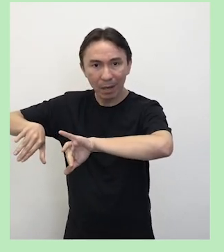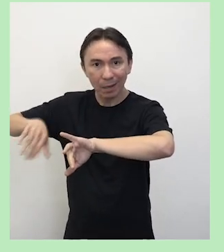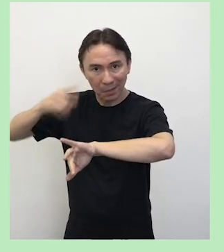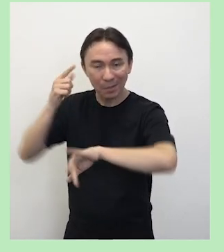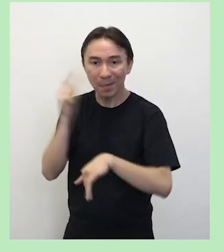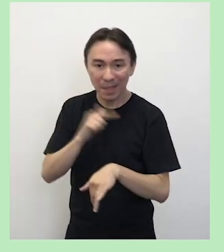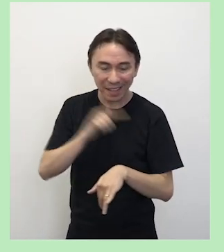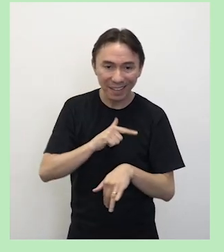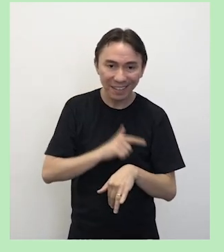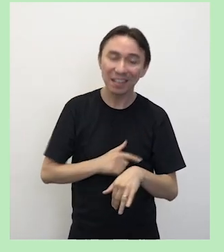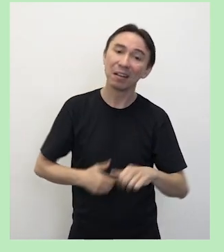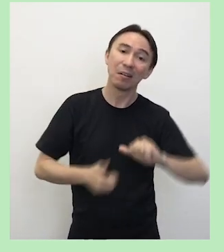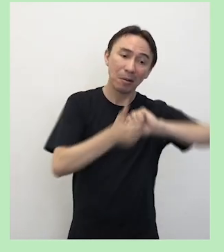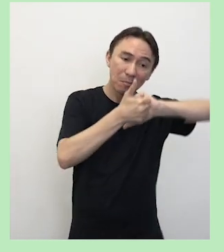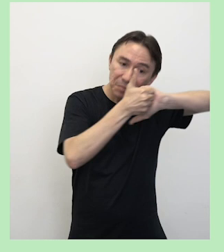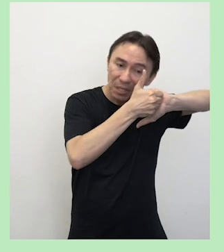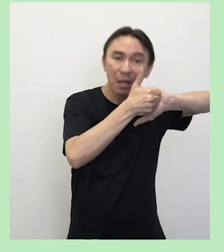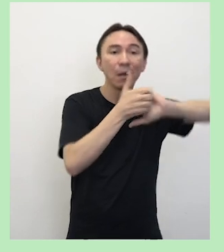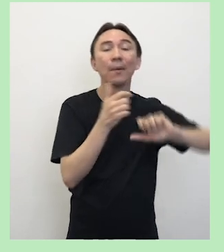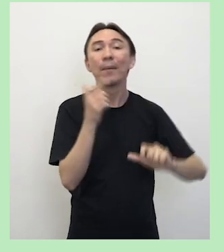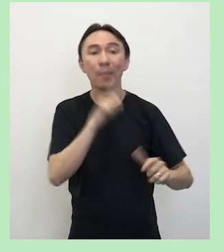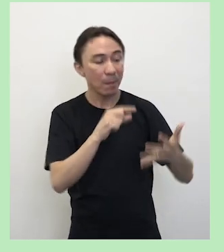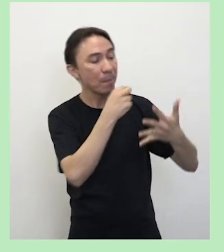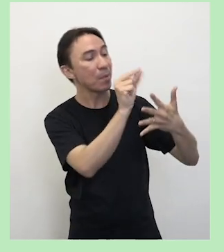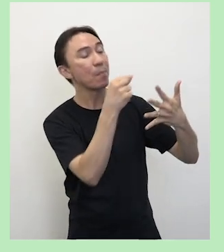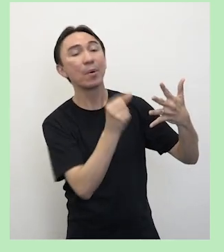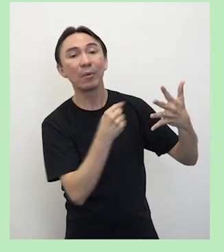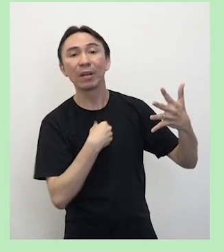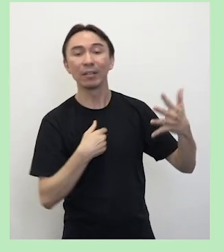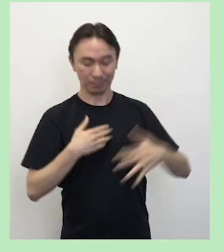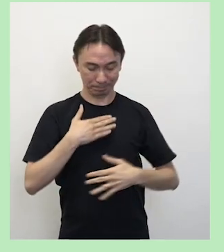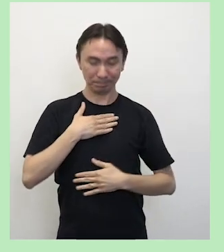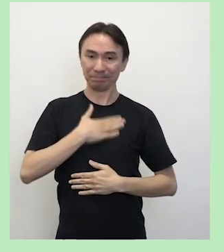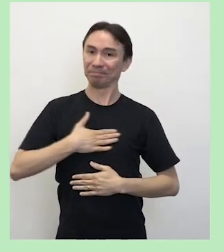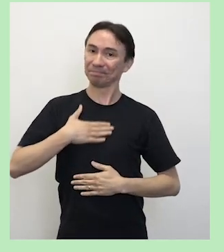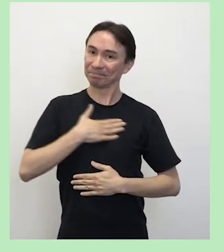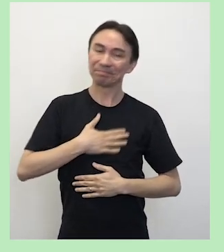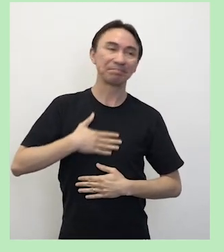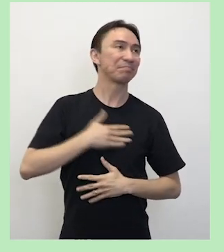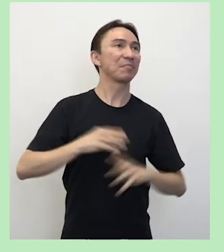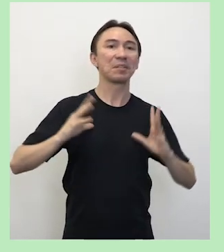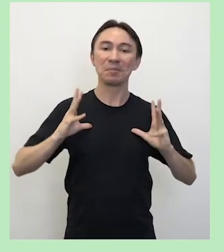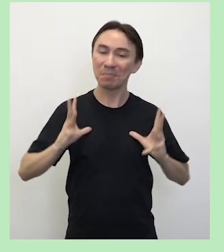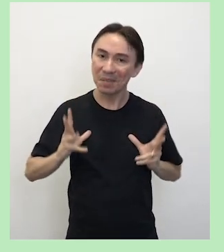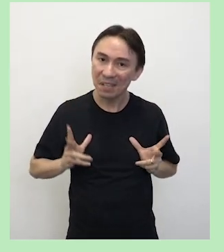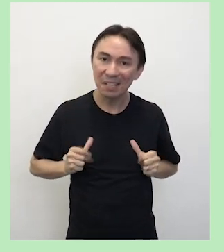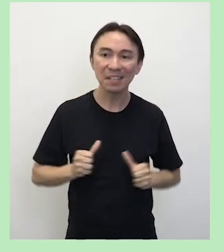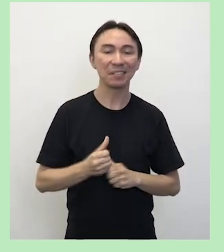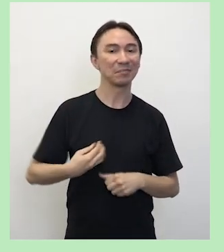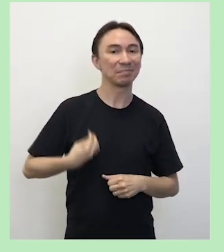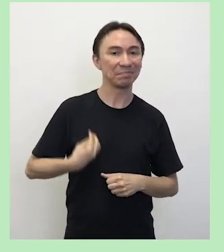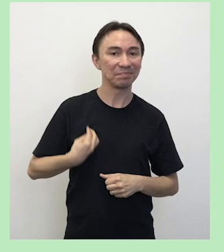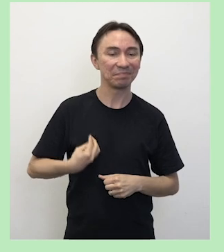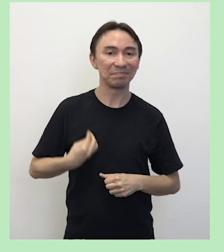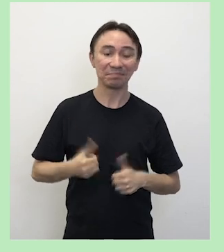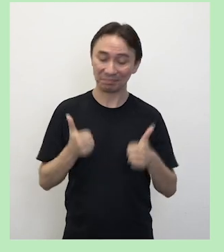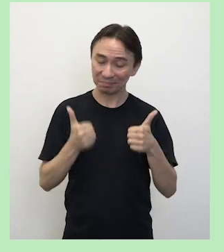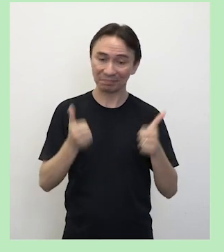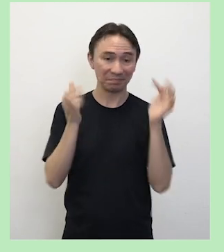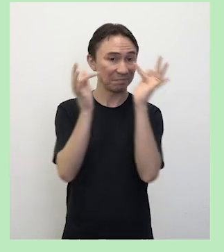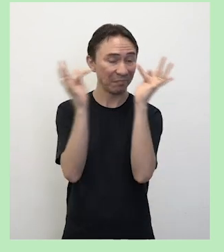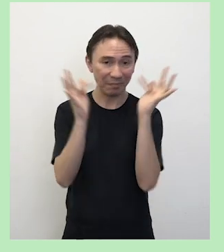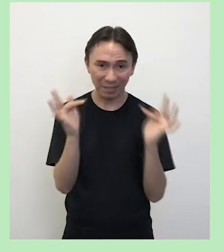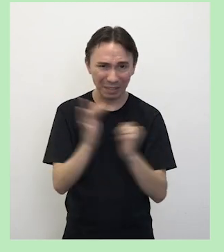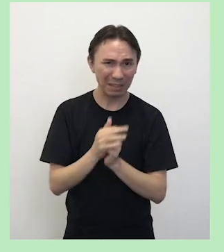indicador qualitativo de bem-estar, de limpeza, de um ambiente agradável. Tá? Então, eu saio daquele montante de